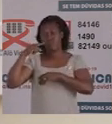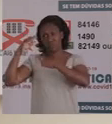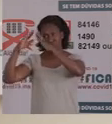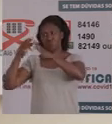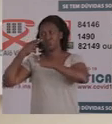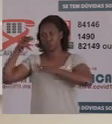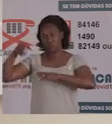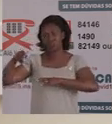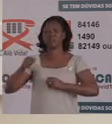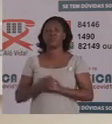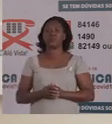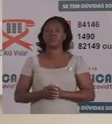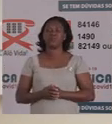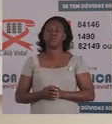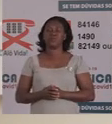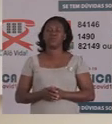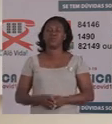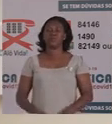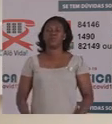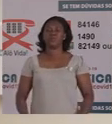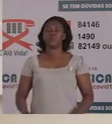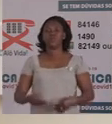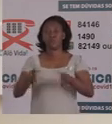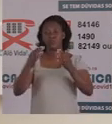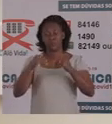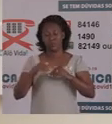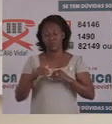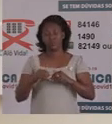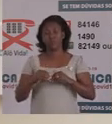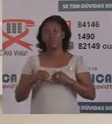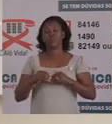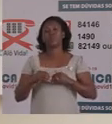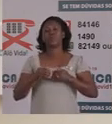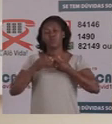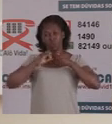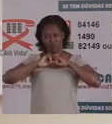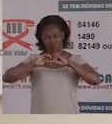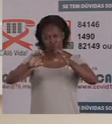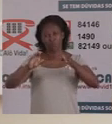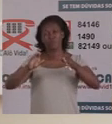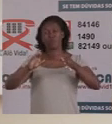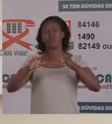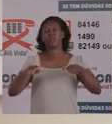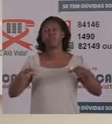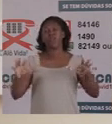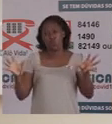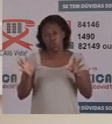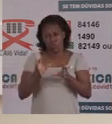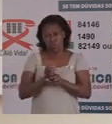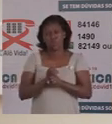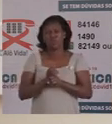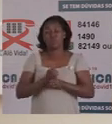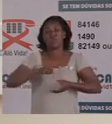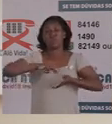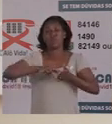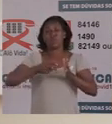O próximo slide, por favor. Eu aqui vou partilhar de forma breve o plano de contenção do surto de